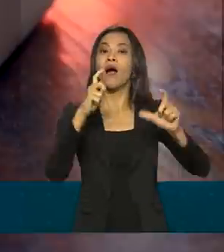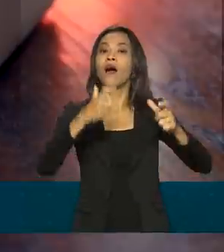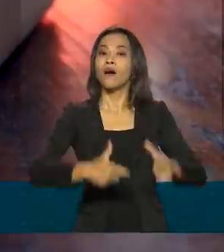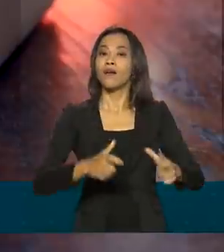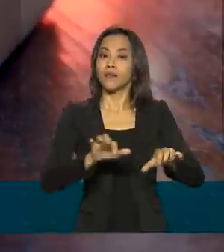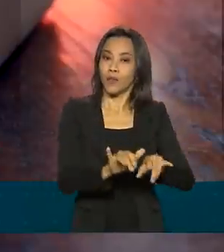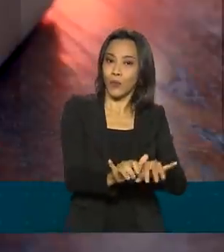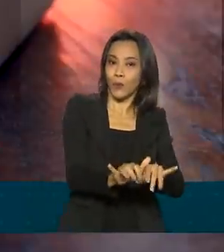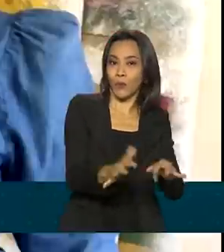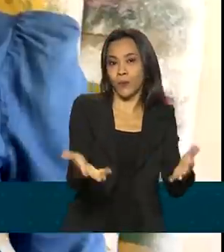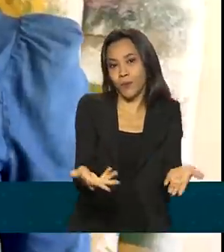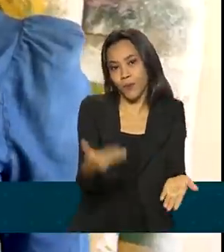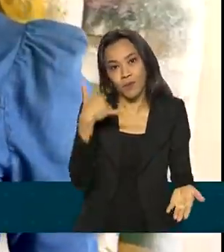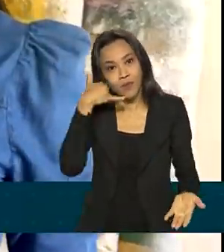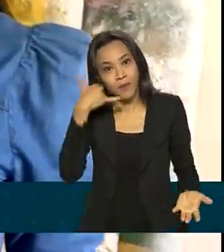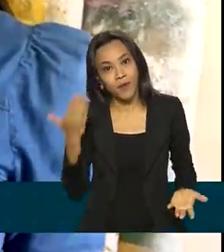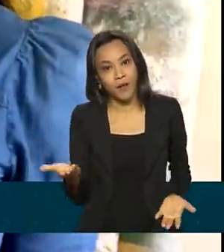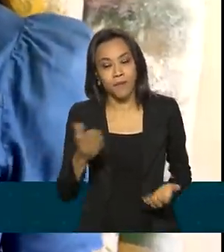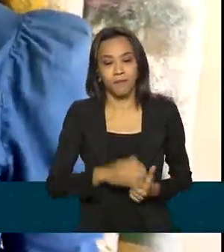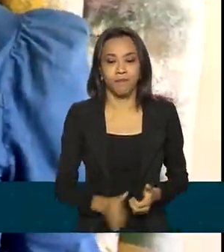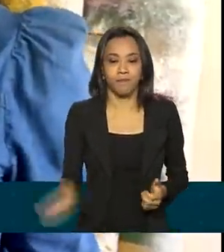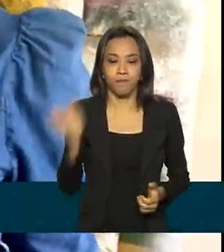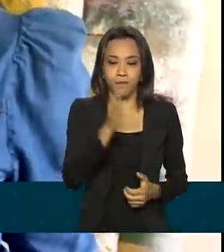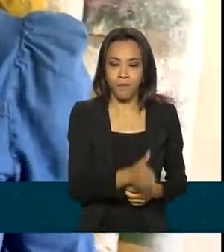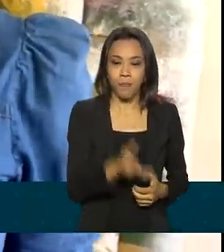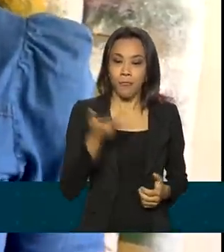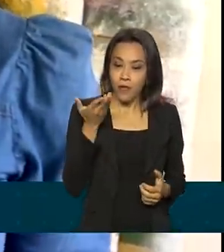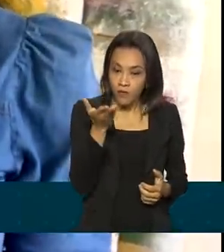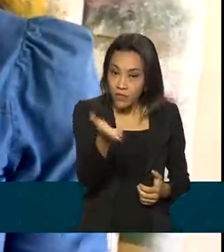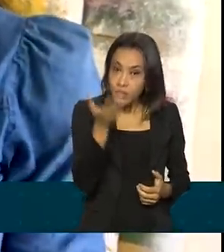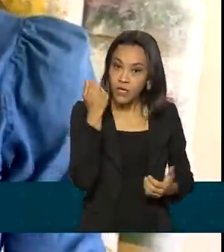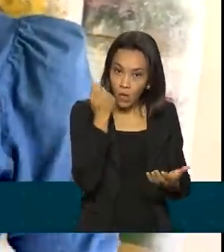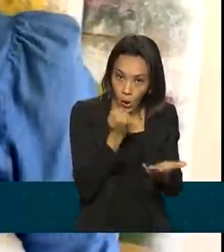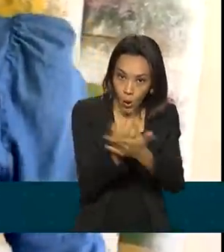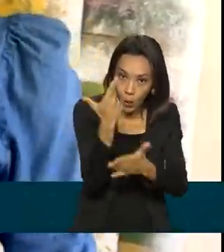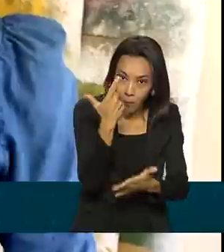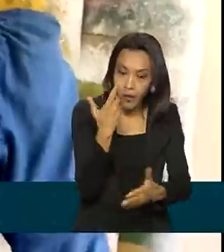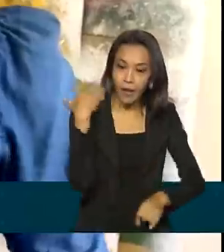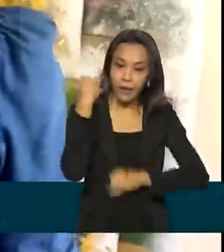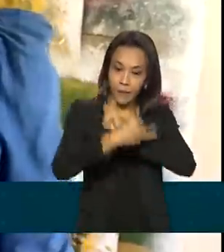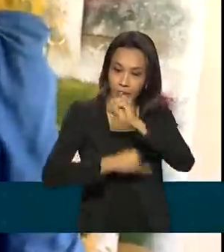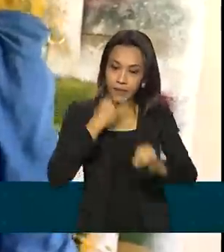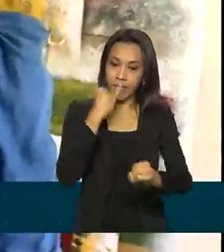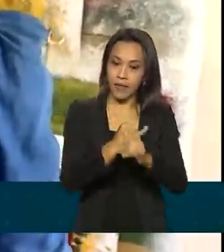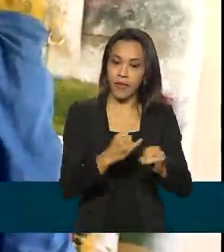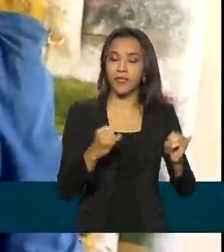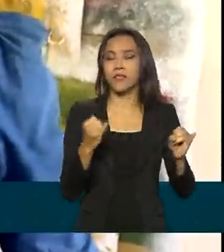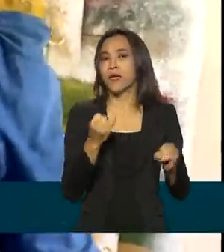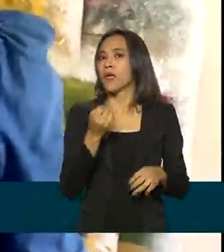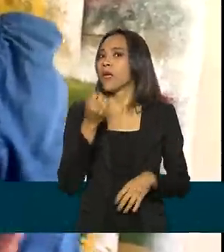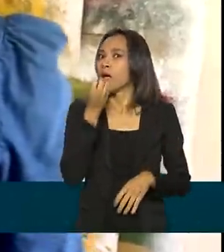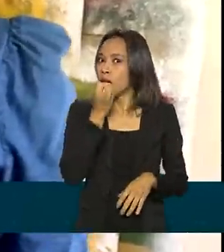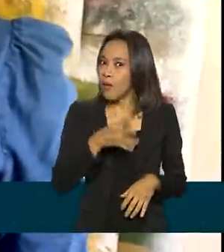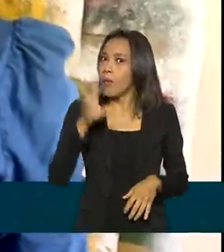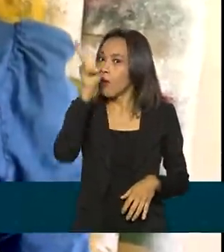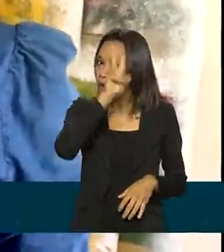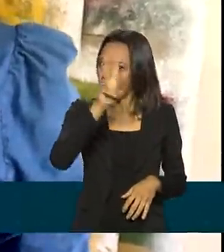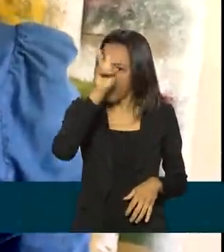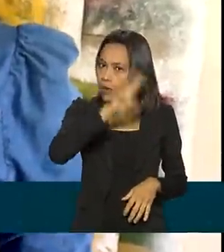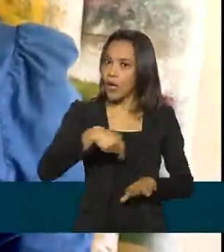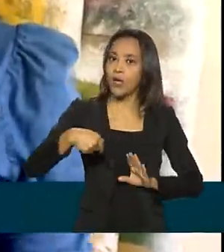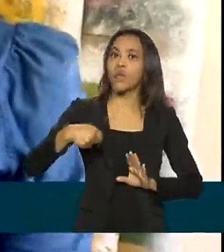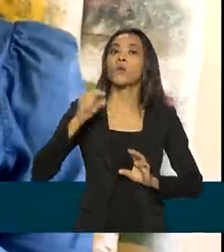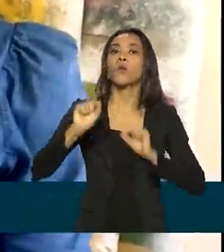celular ou computador na hora de realizar uma compra pela internet É sempre bom lembrar que as